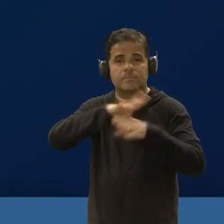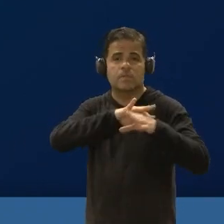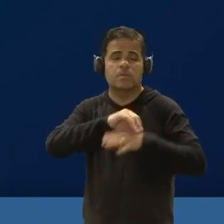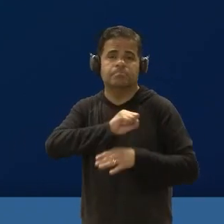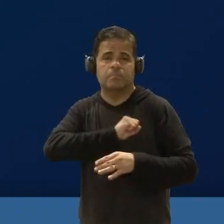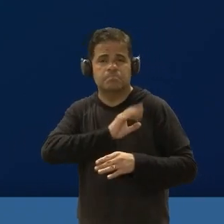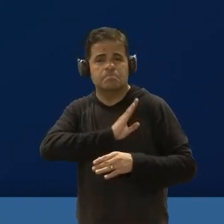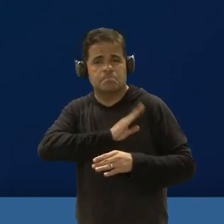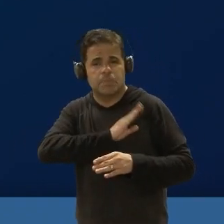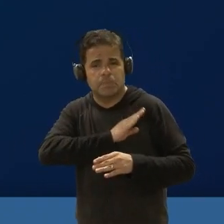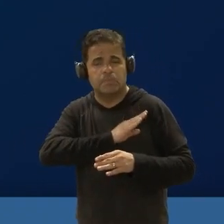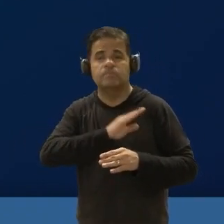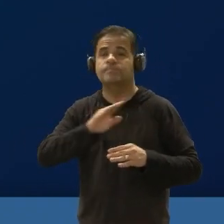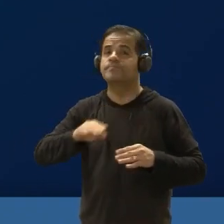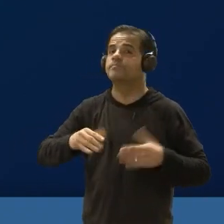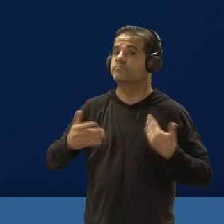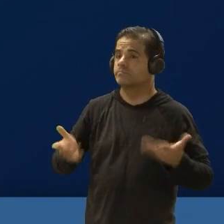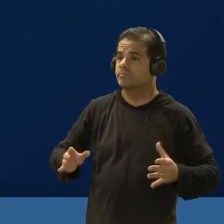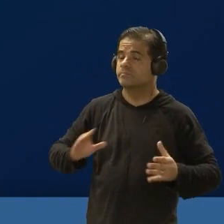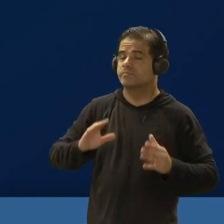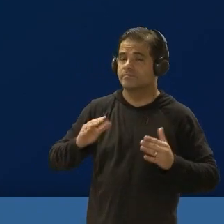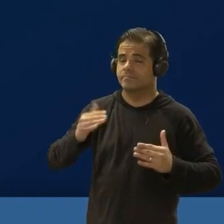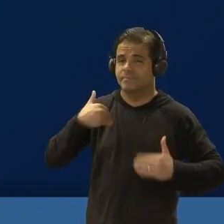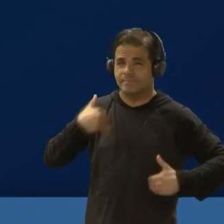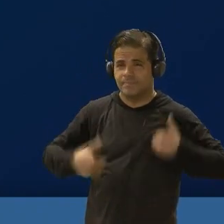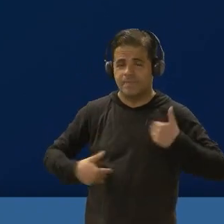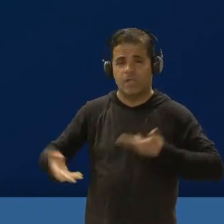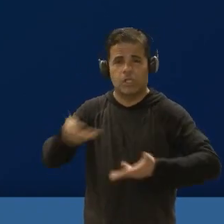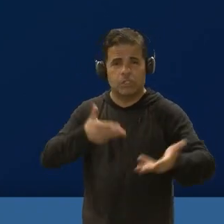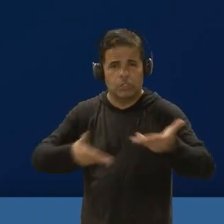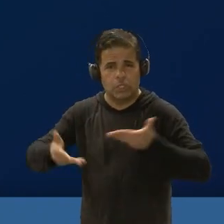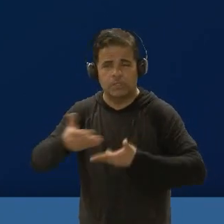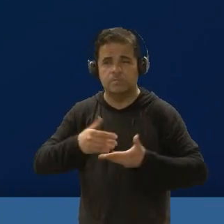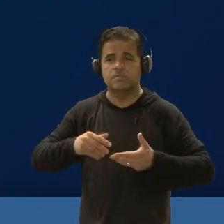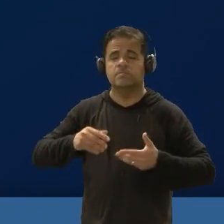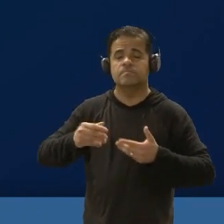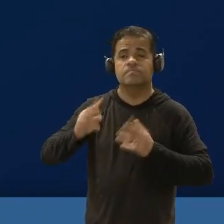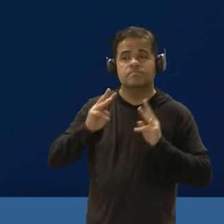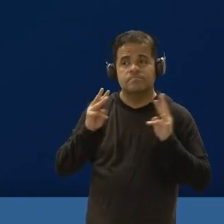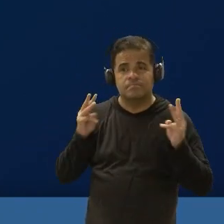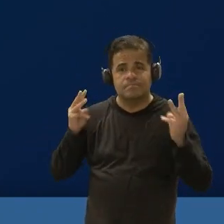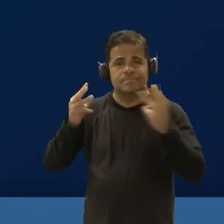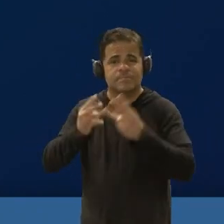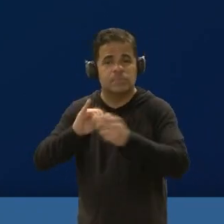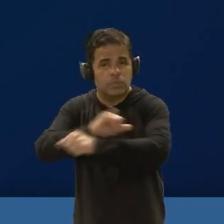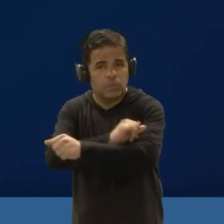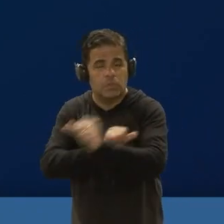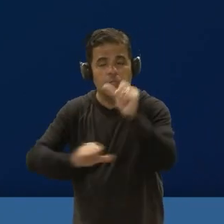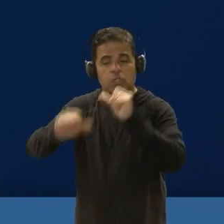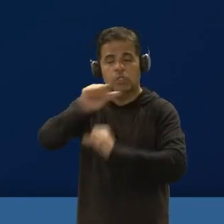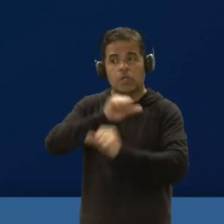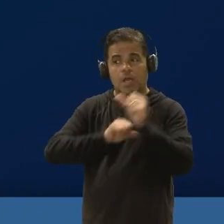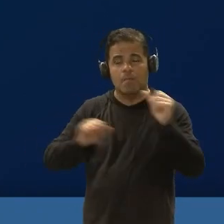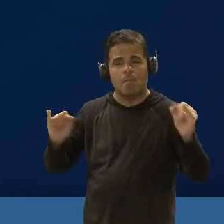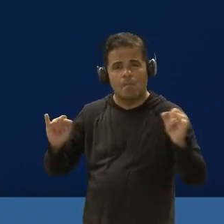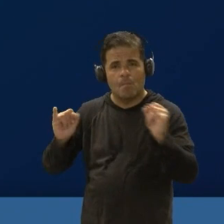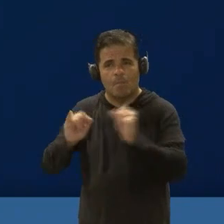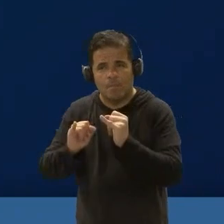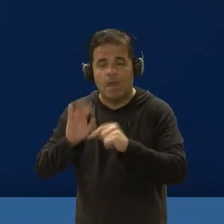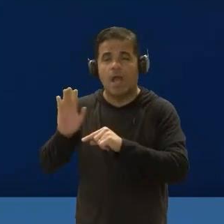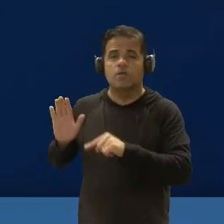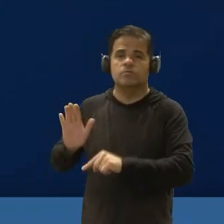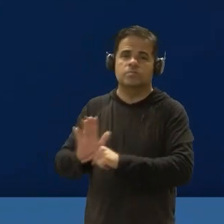cardiovascular. A massa muscular, a troca de massa gorda por massa magra, é fundamental para a